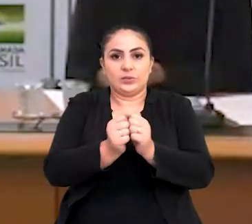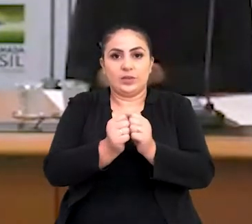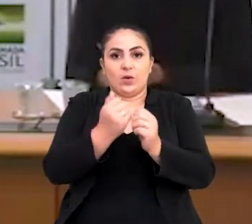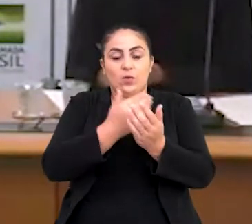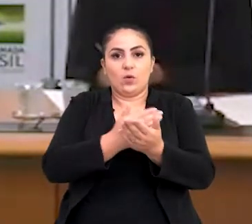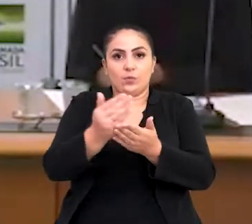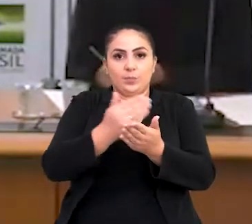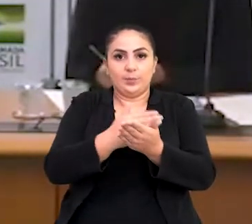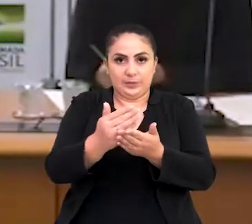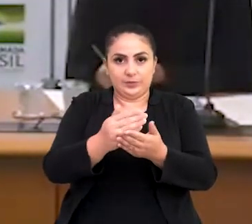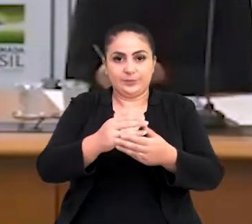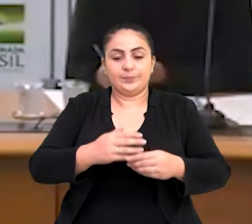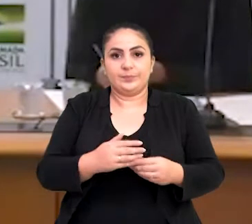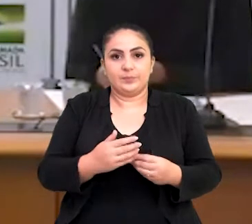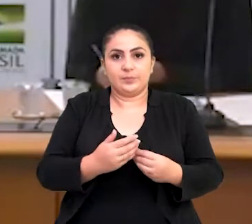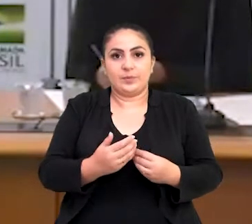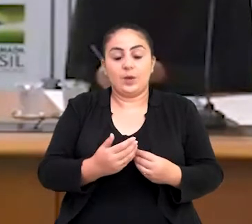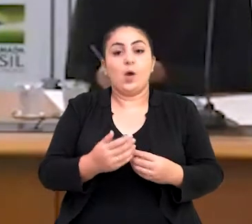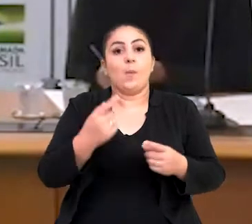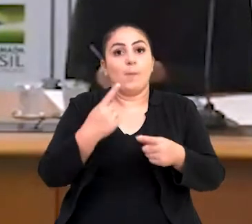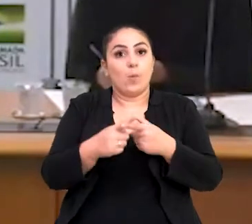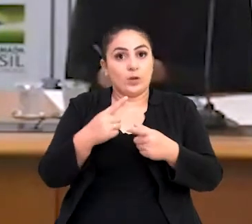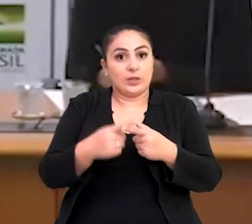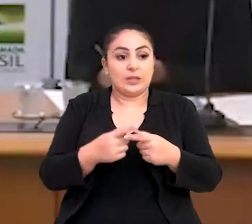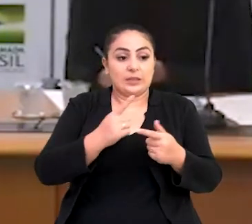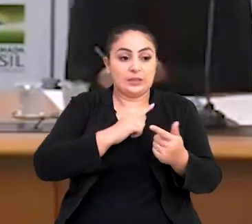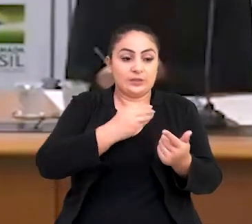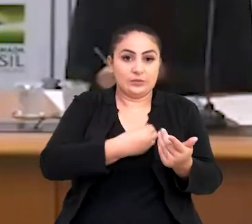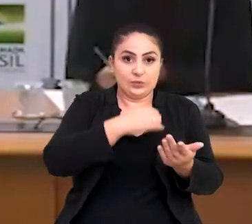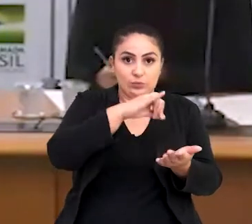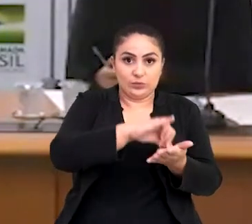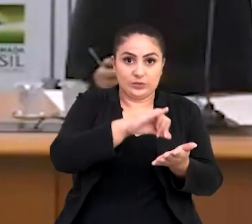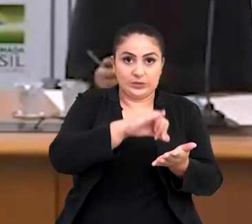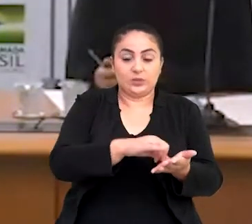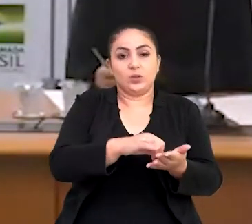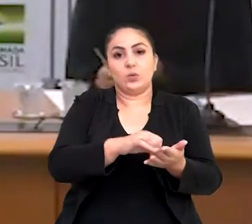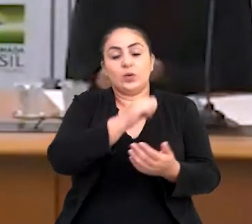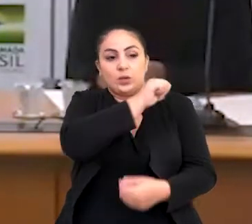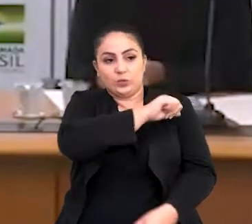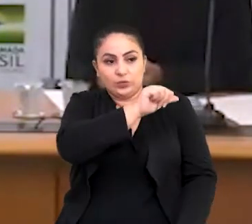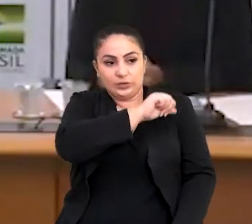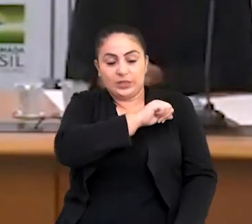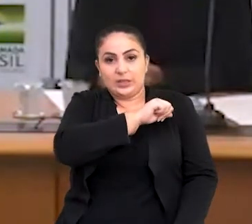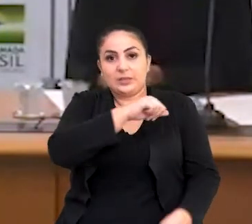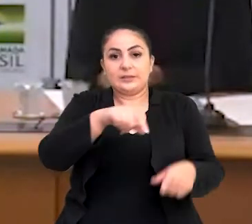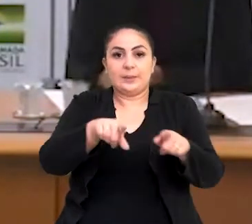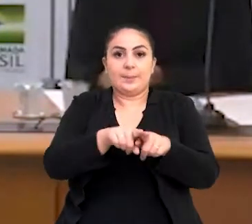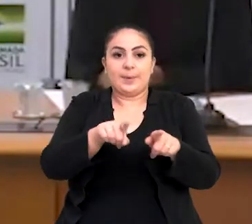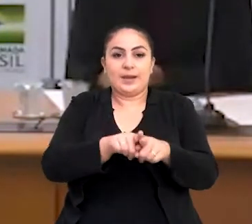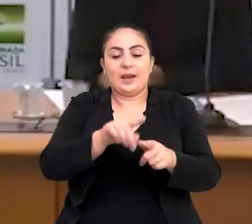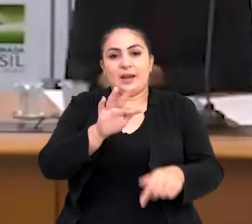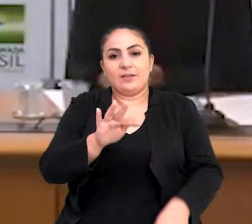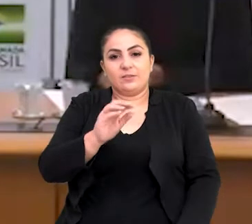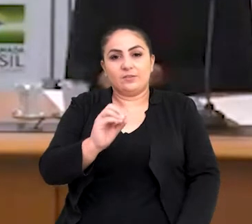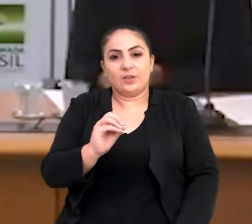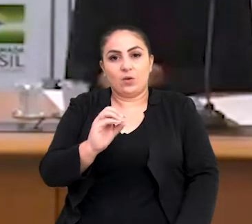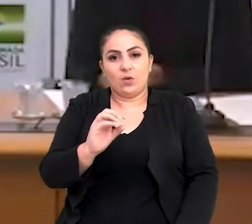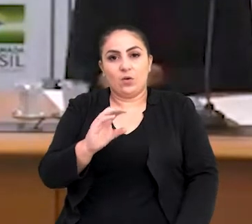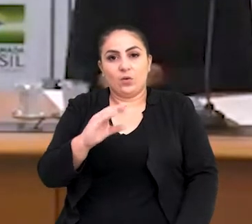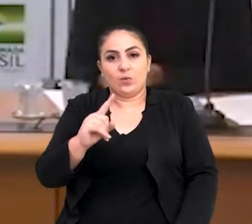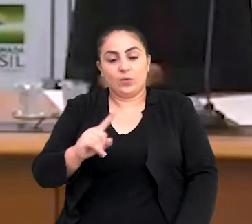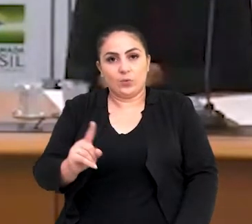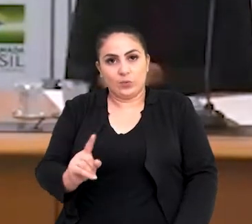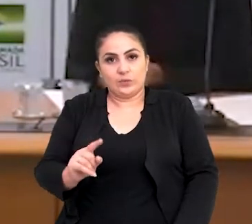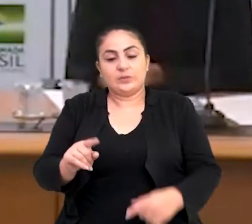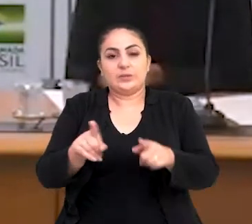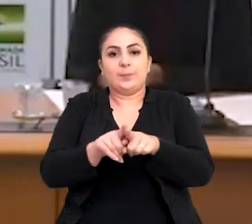consecutivos ao início do transporte, porque a vacina sai de um centro logístico, seja no Rio de Janeiro, a vacina da Fiocruz, seja de